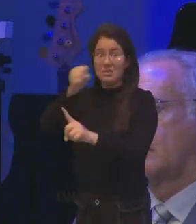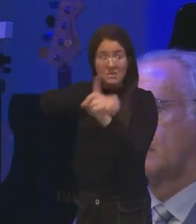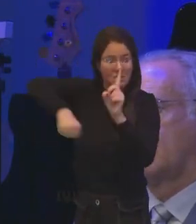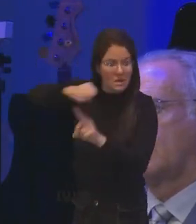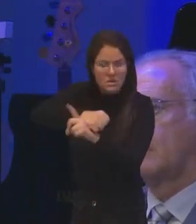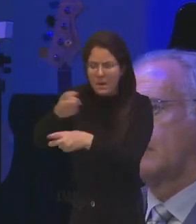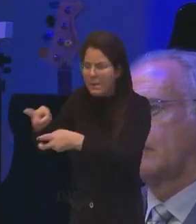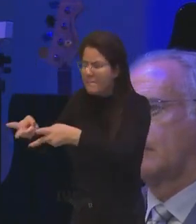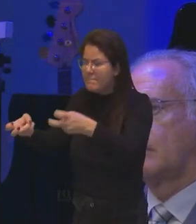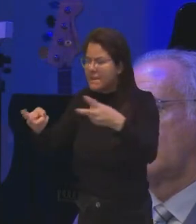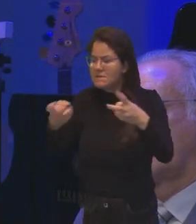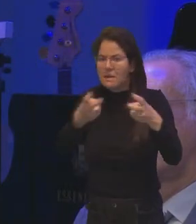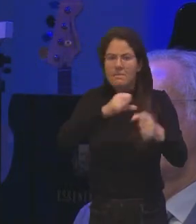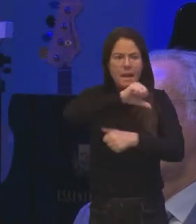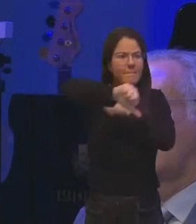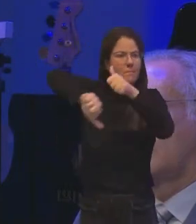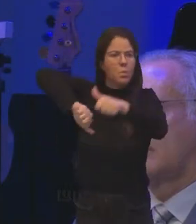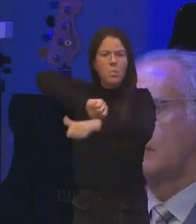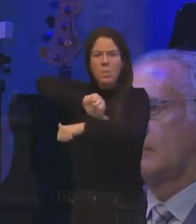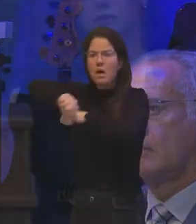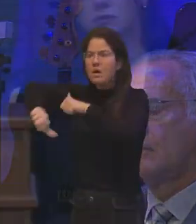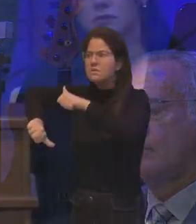Algo sobrenatural.